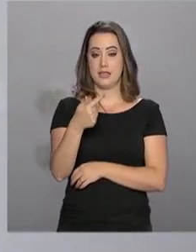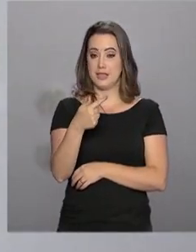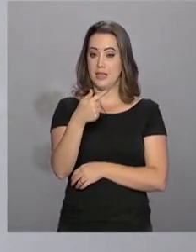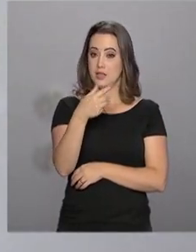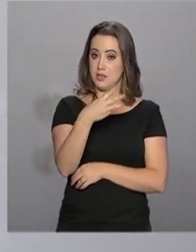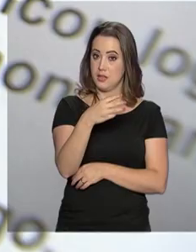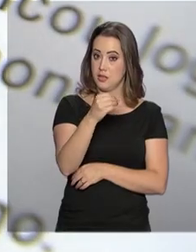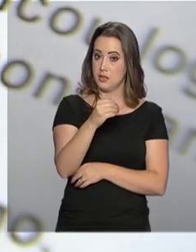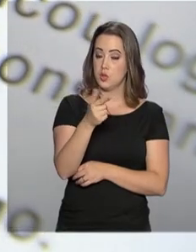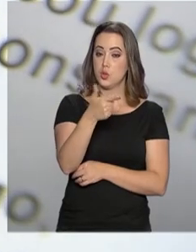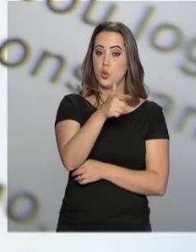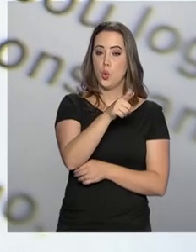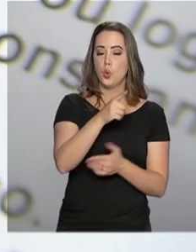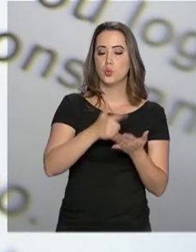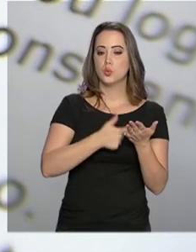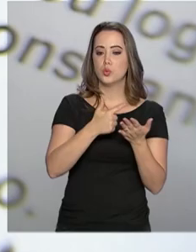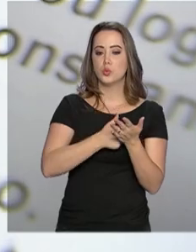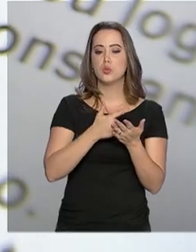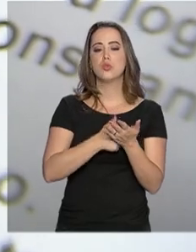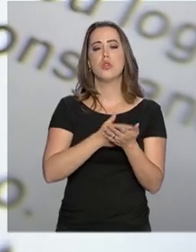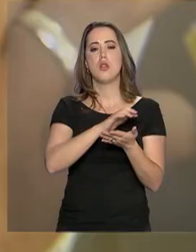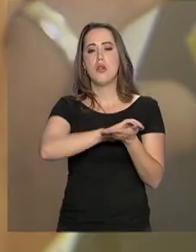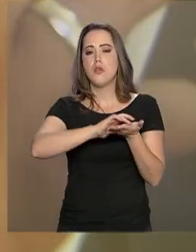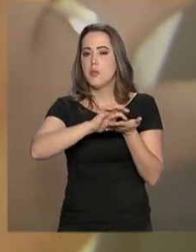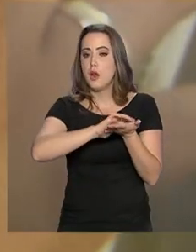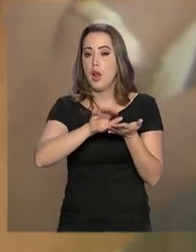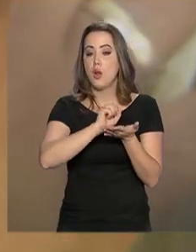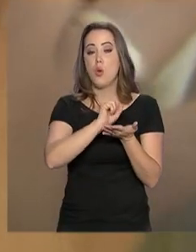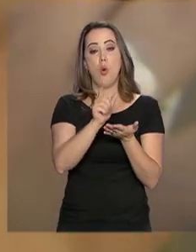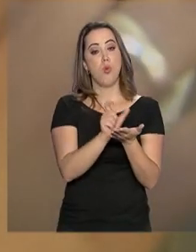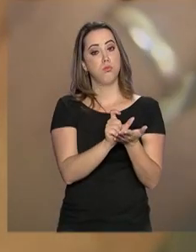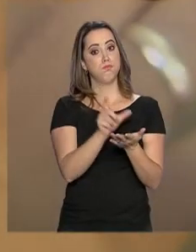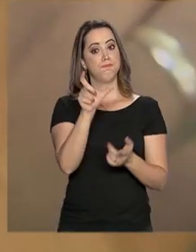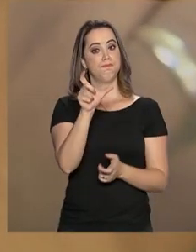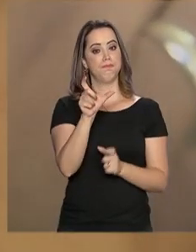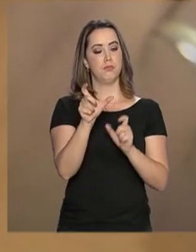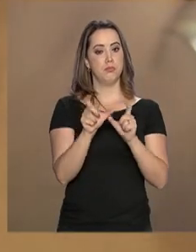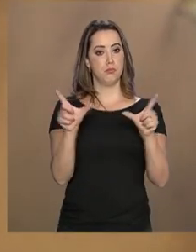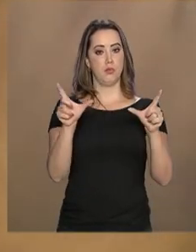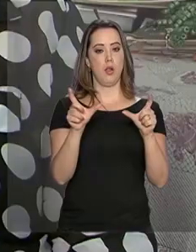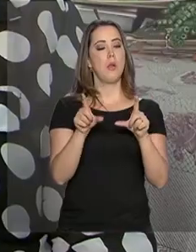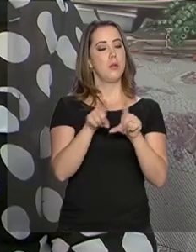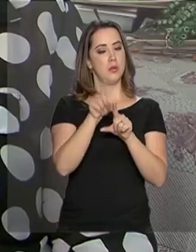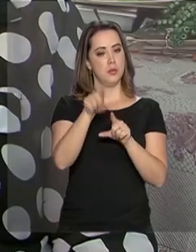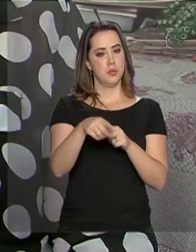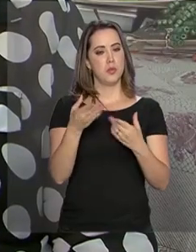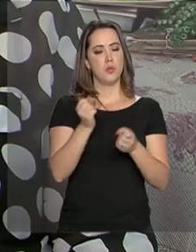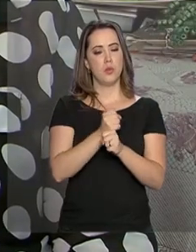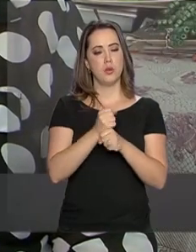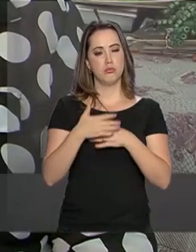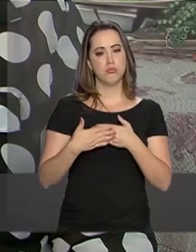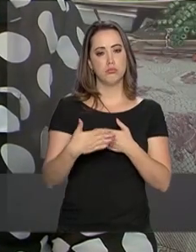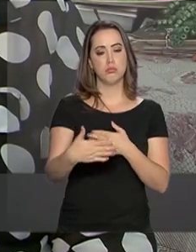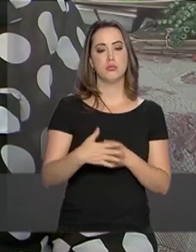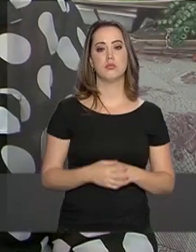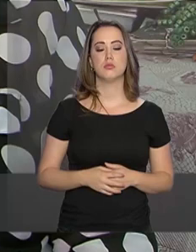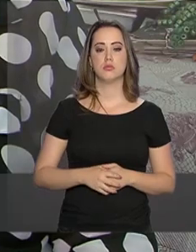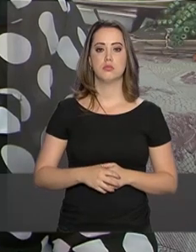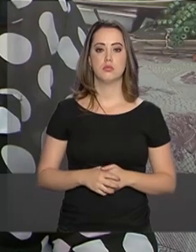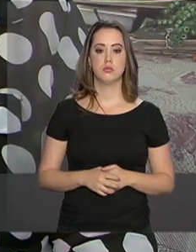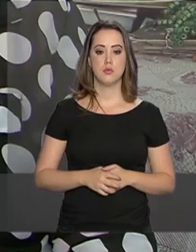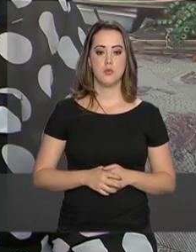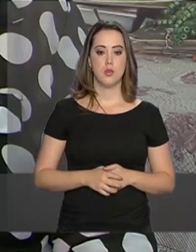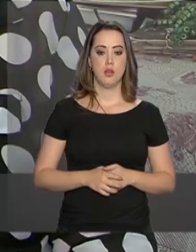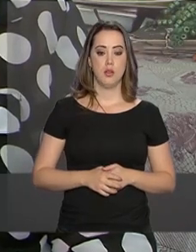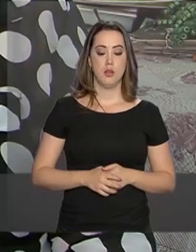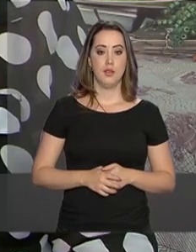literárias em braille e com letras ampliadas para o ano letivo de 2019. Eu vejo isso como um